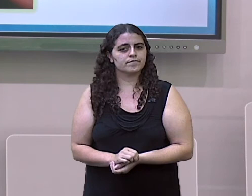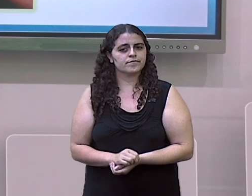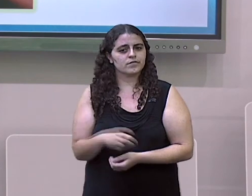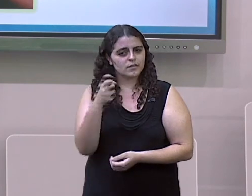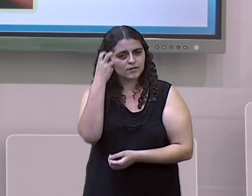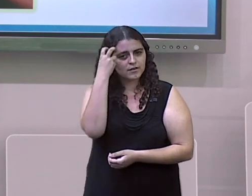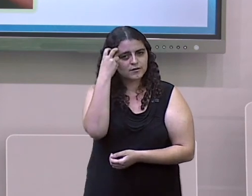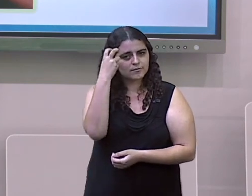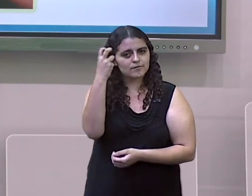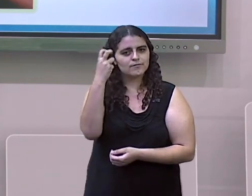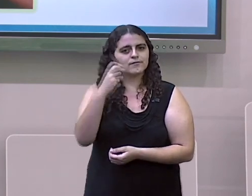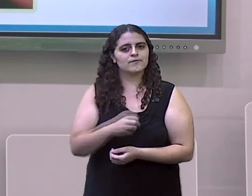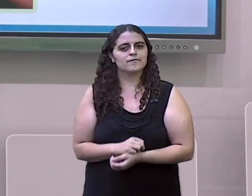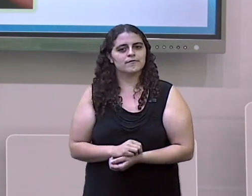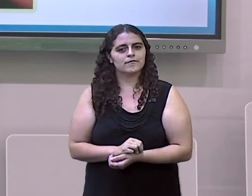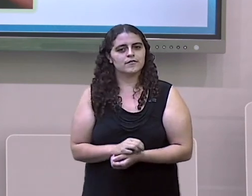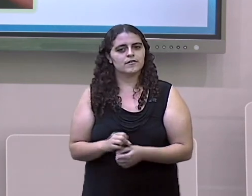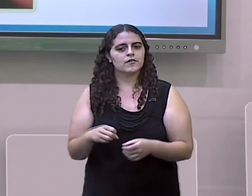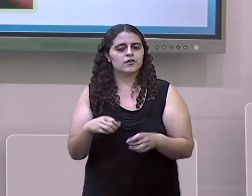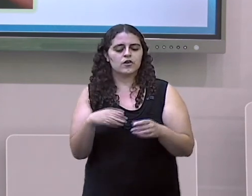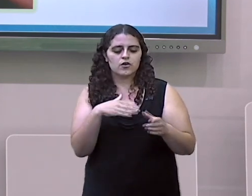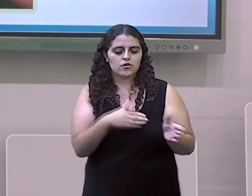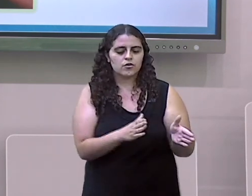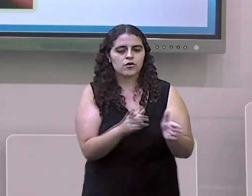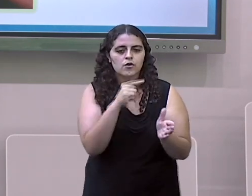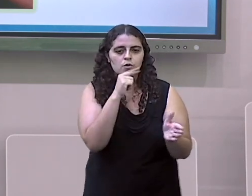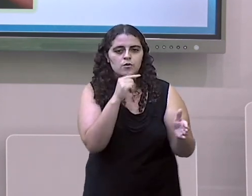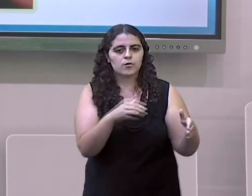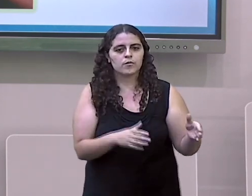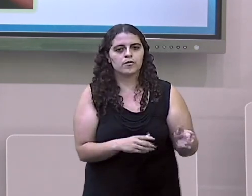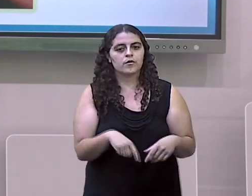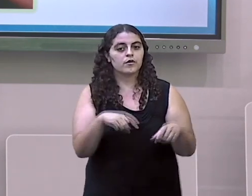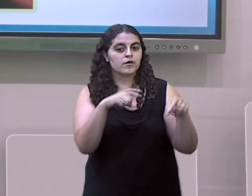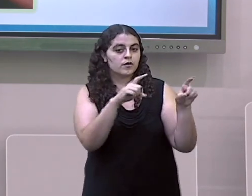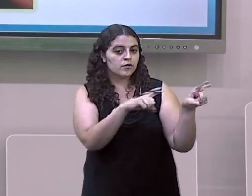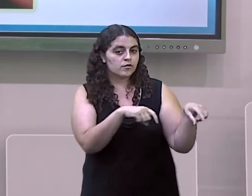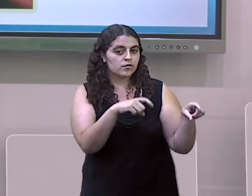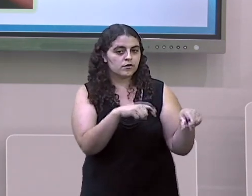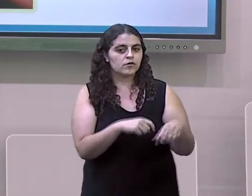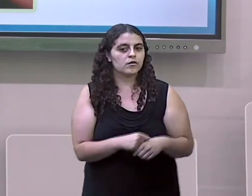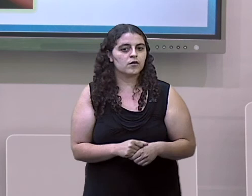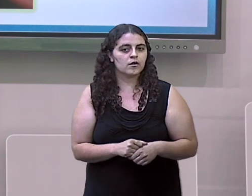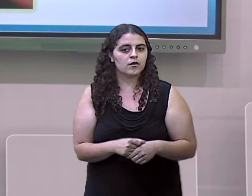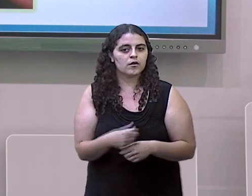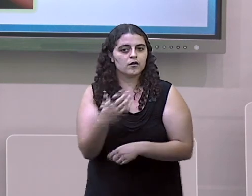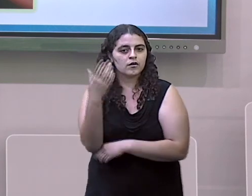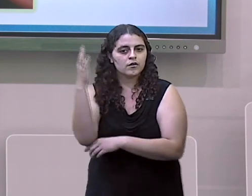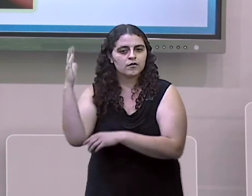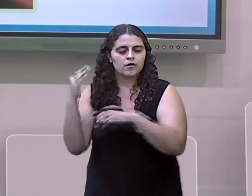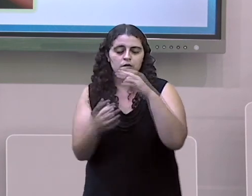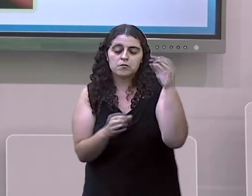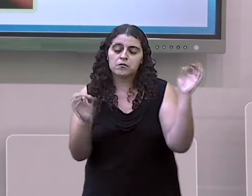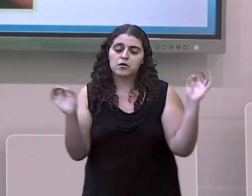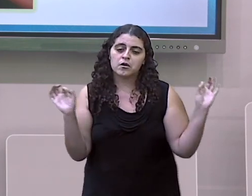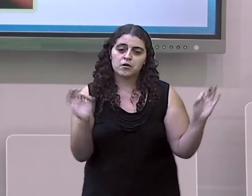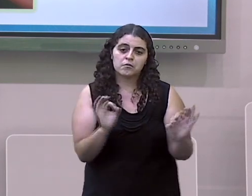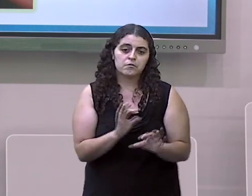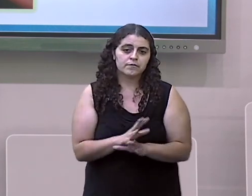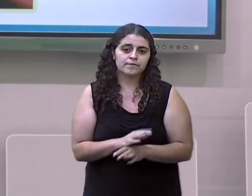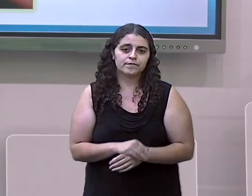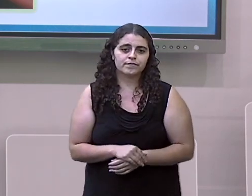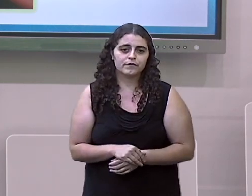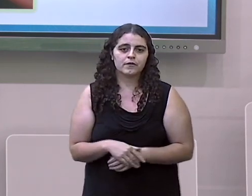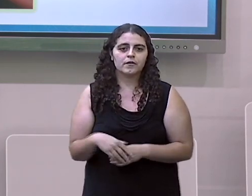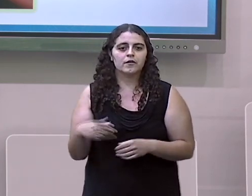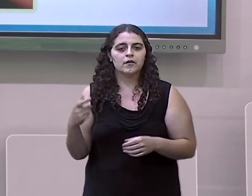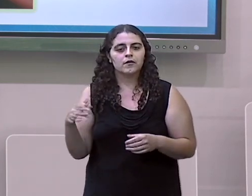preservação do meio ambiente, seja ele nos rios ou nas florestas naturais. Terminamos a nossa aula aqui, fazemos então mais